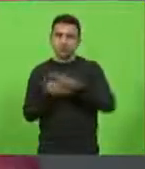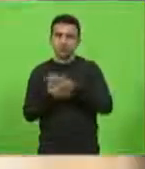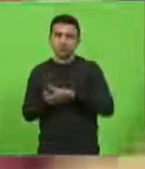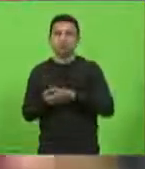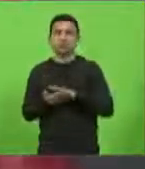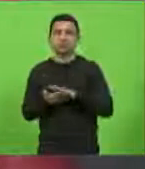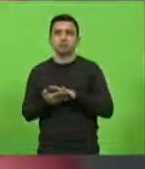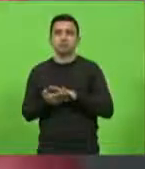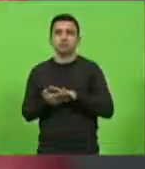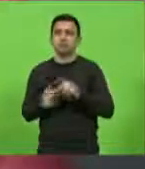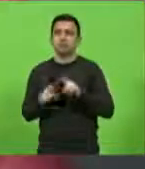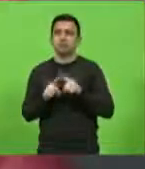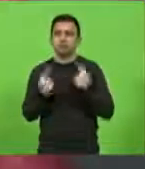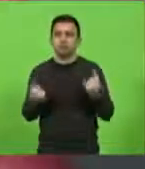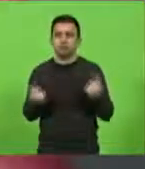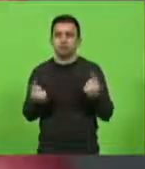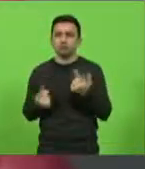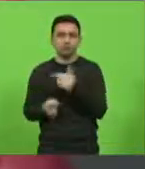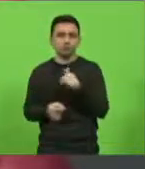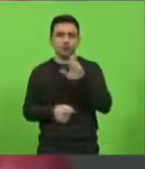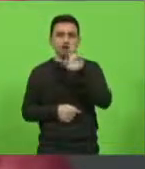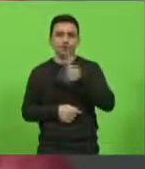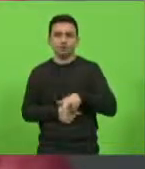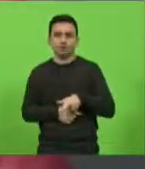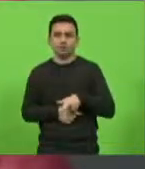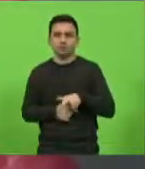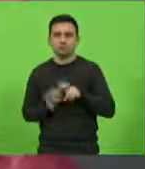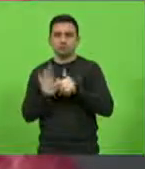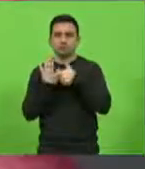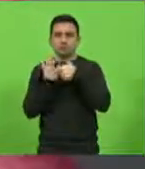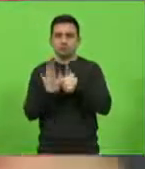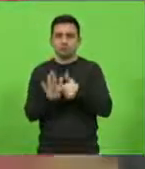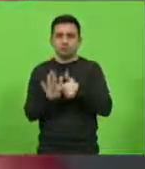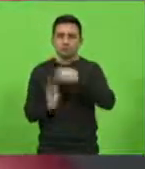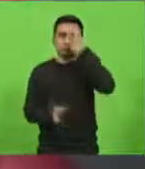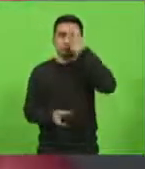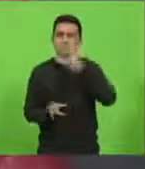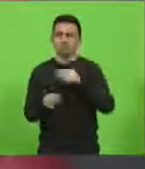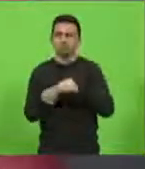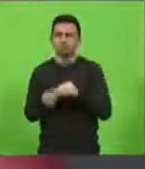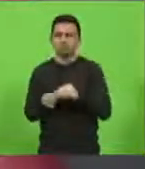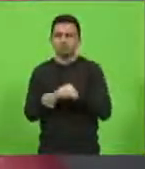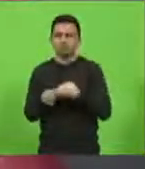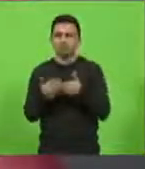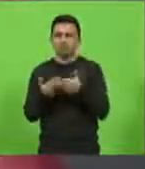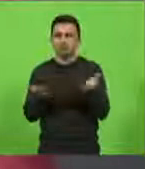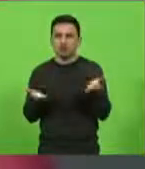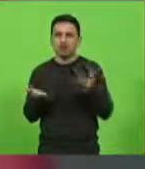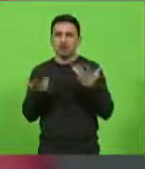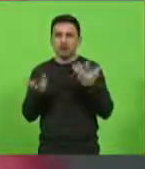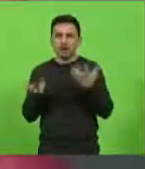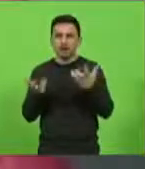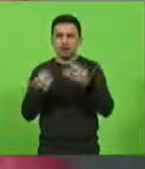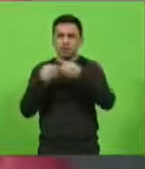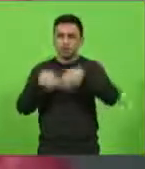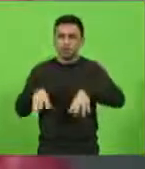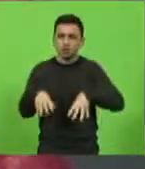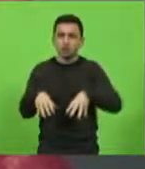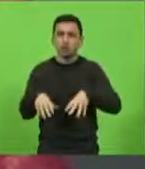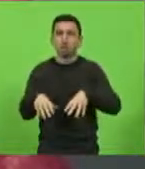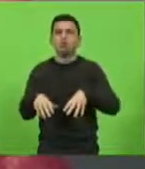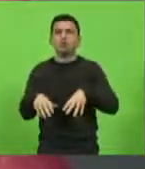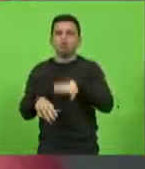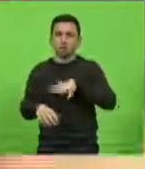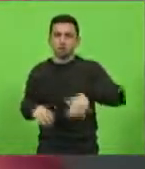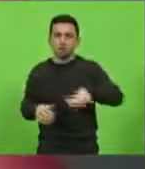investigados sempre assim não há razão para se considerar as funções que tem um condão de prejudicar ou esvaziar o